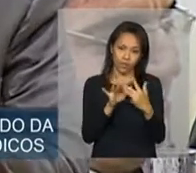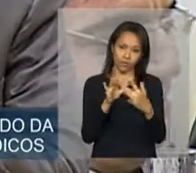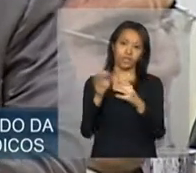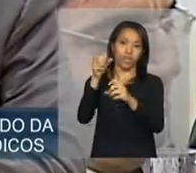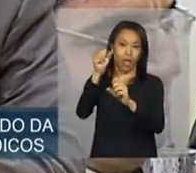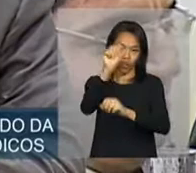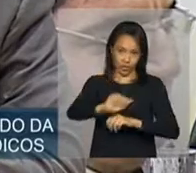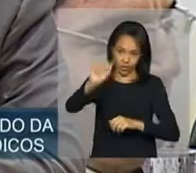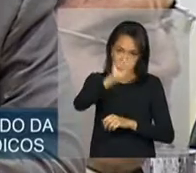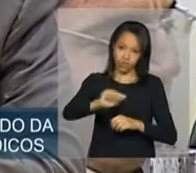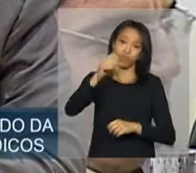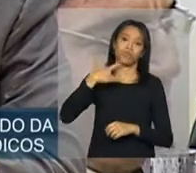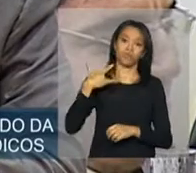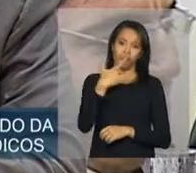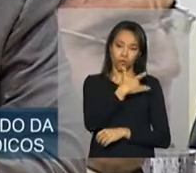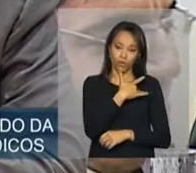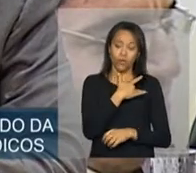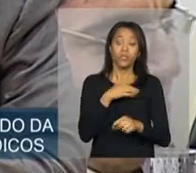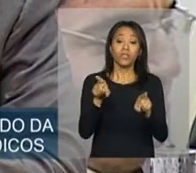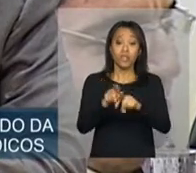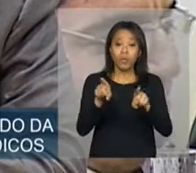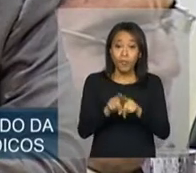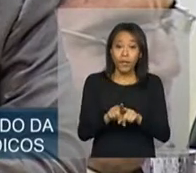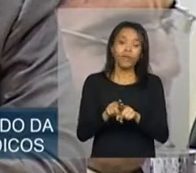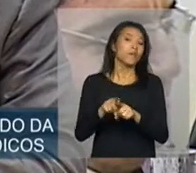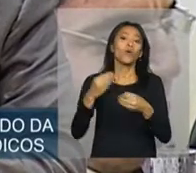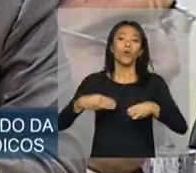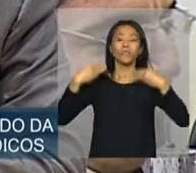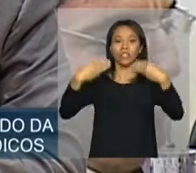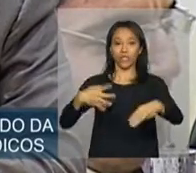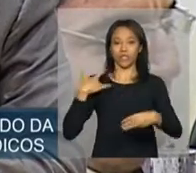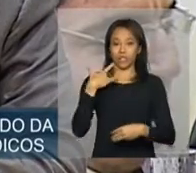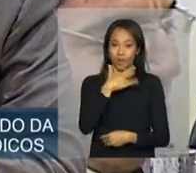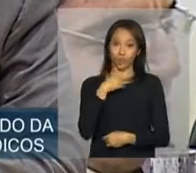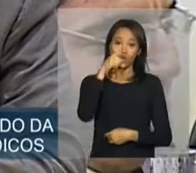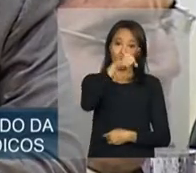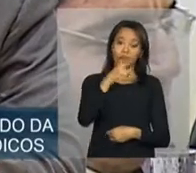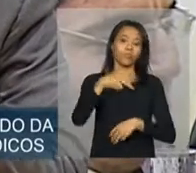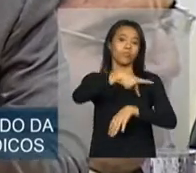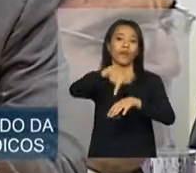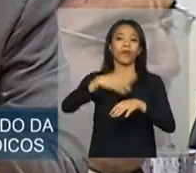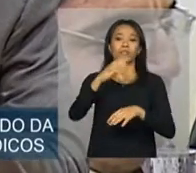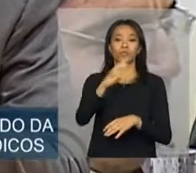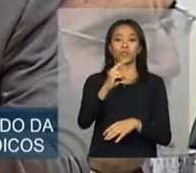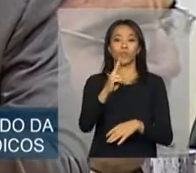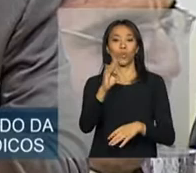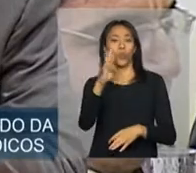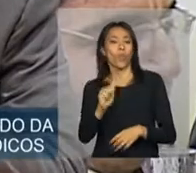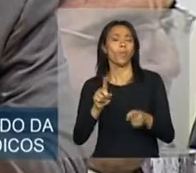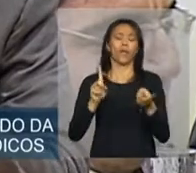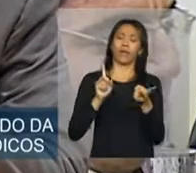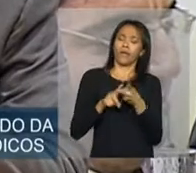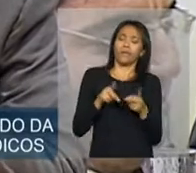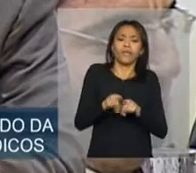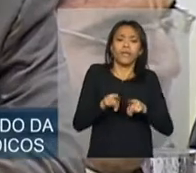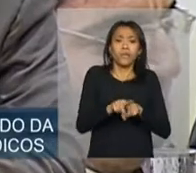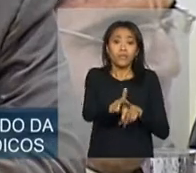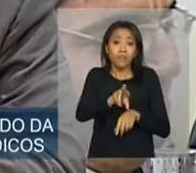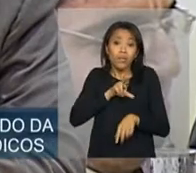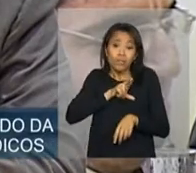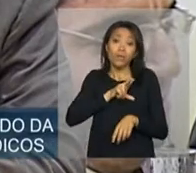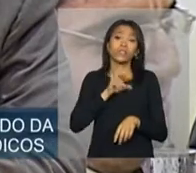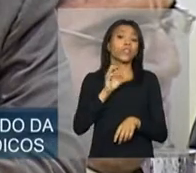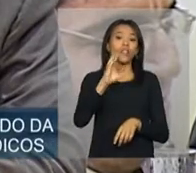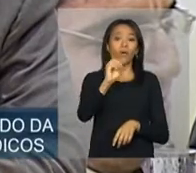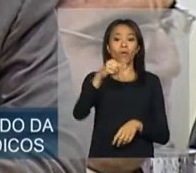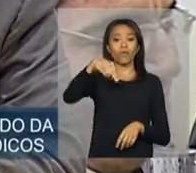mas também é com o ministério Sul de Cuba e das outras organizações não as ONGs e outras organizações que nós estamos